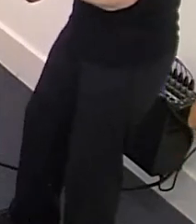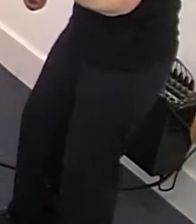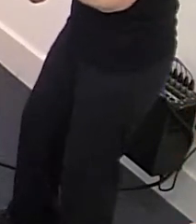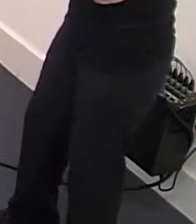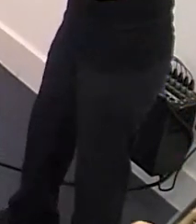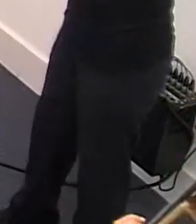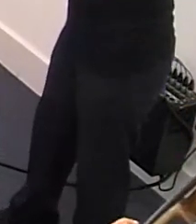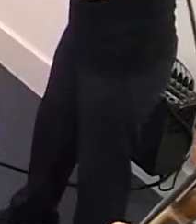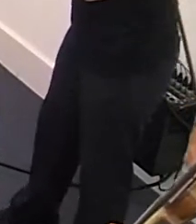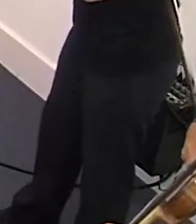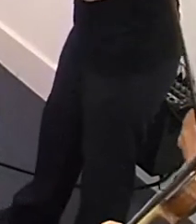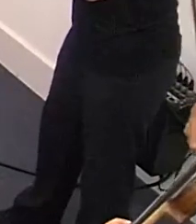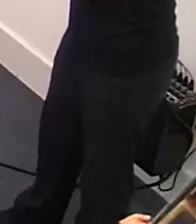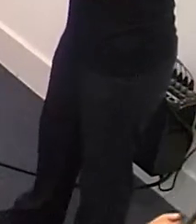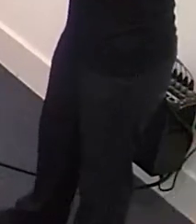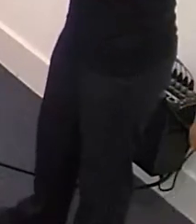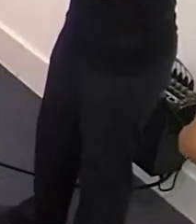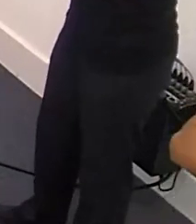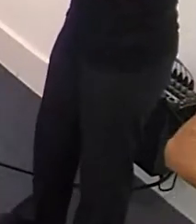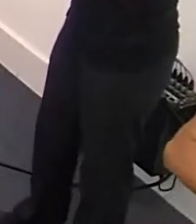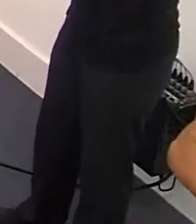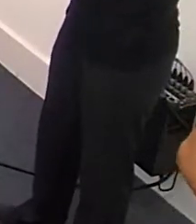E aí